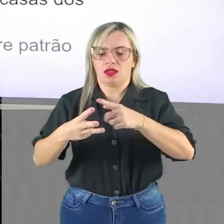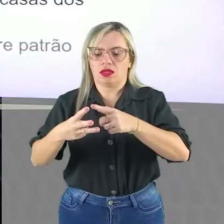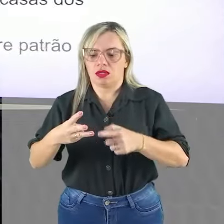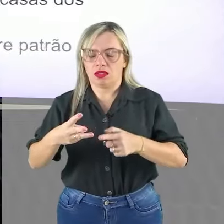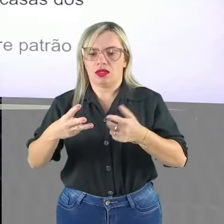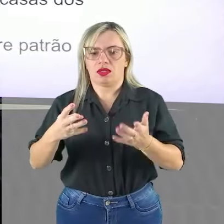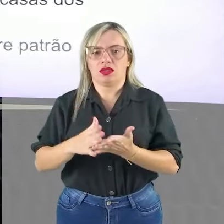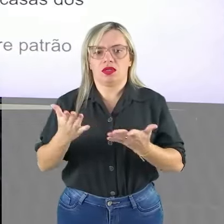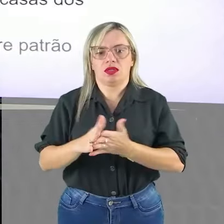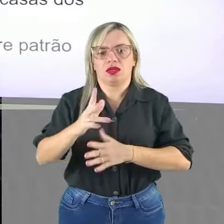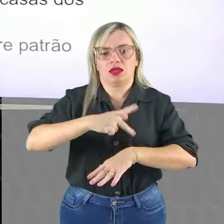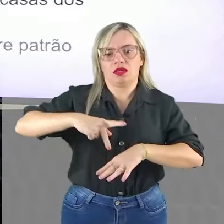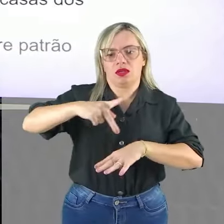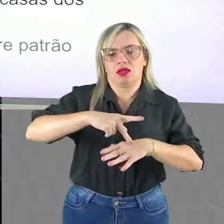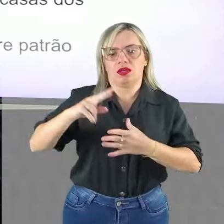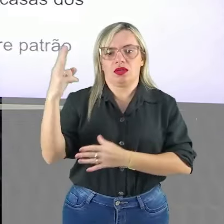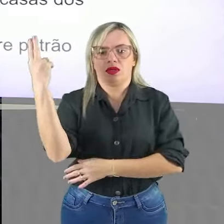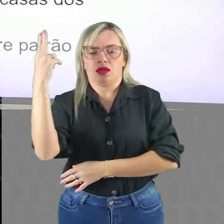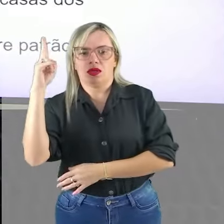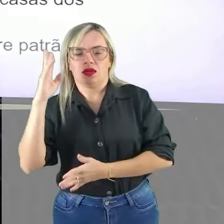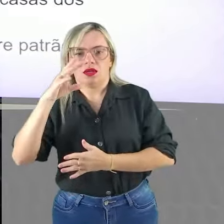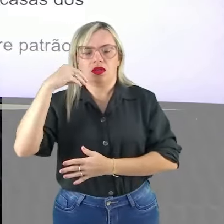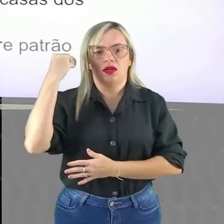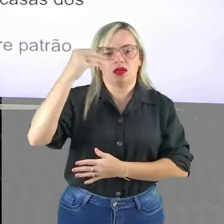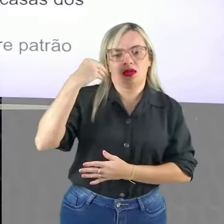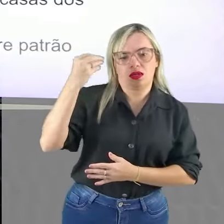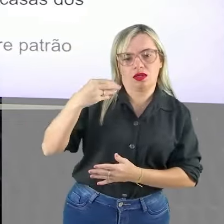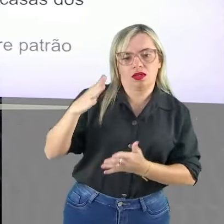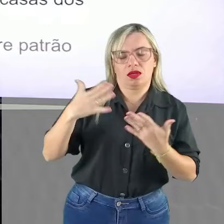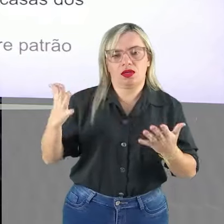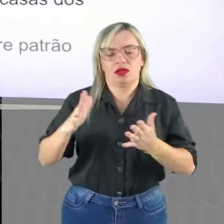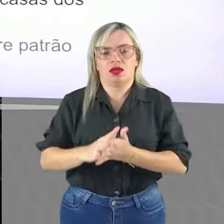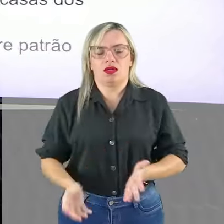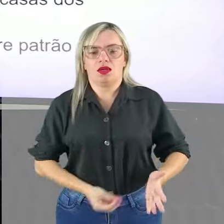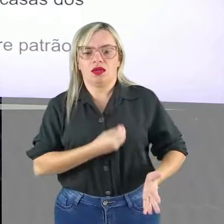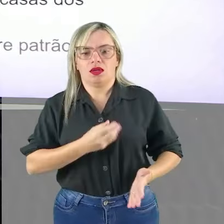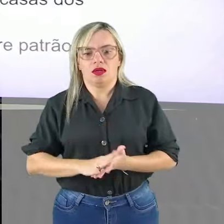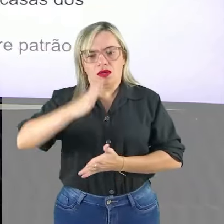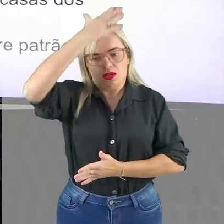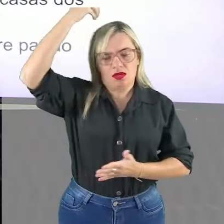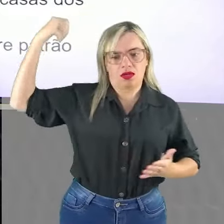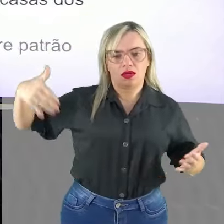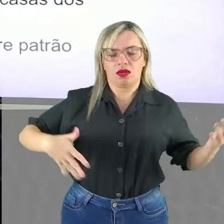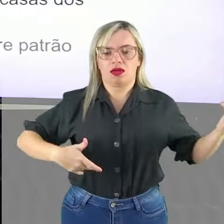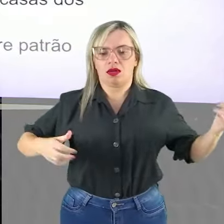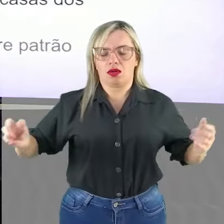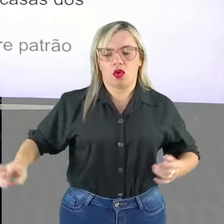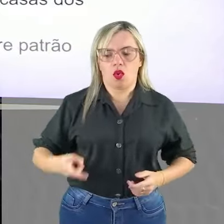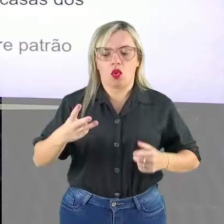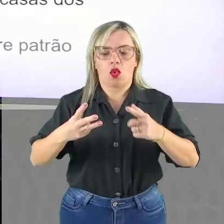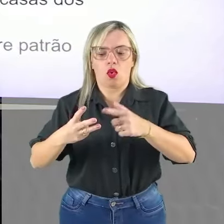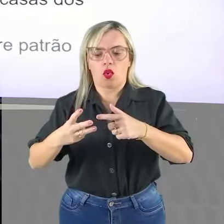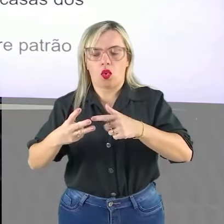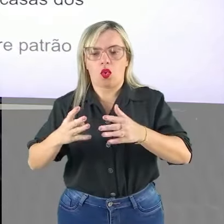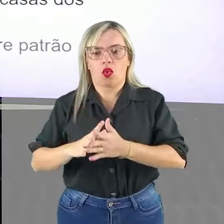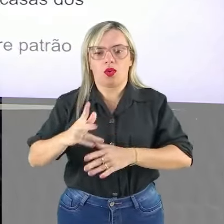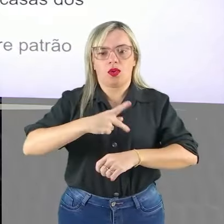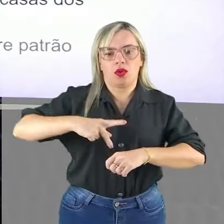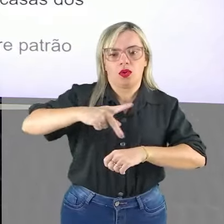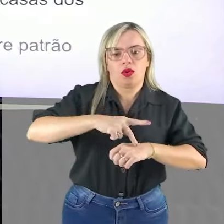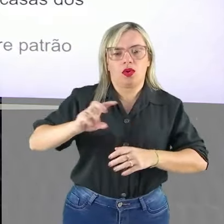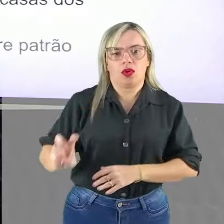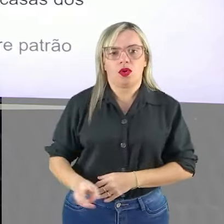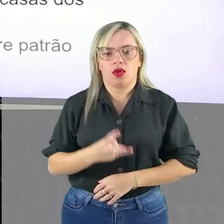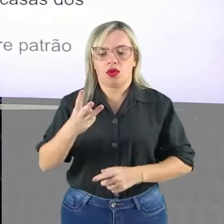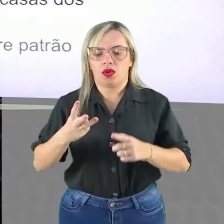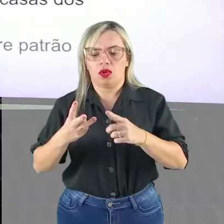né Eh que narra experiência que viveu no México outra eh nacionalidade e dois escritores